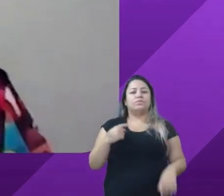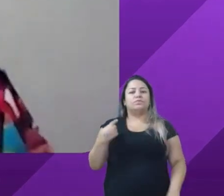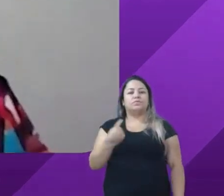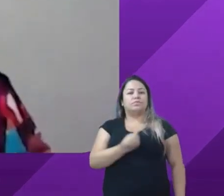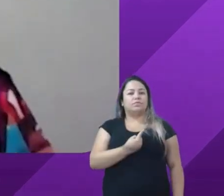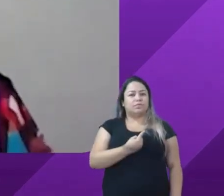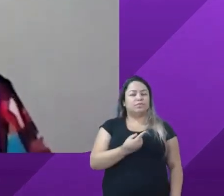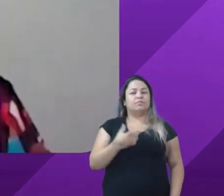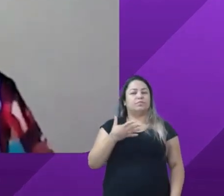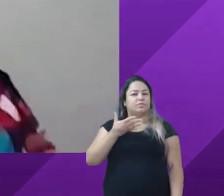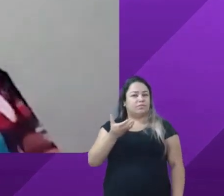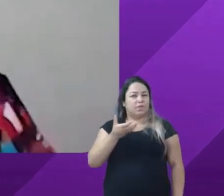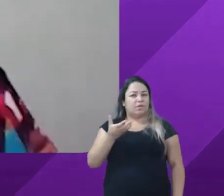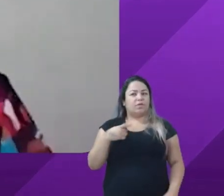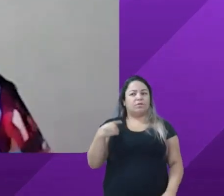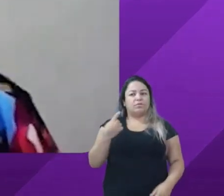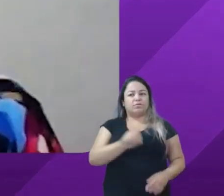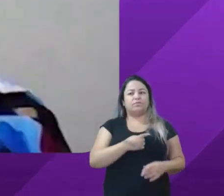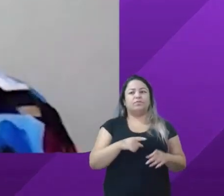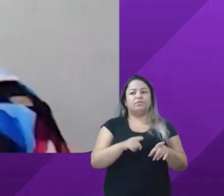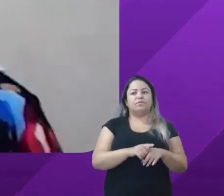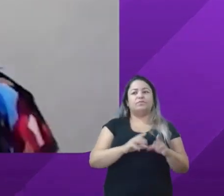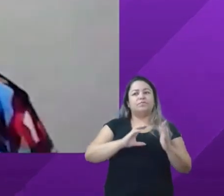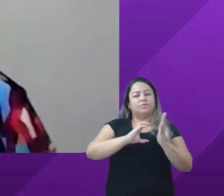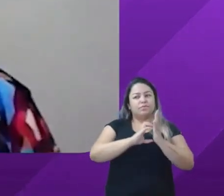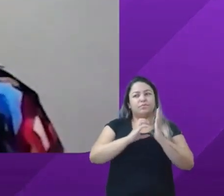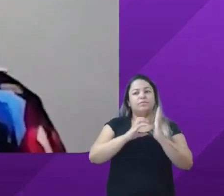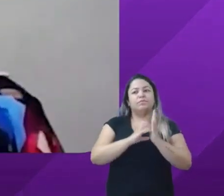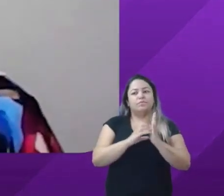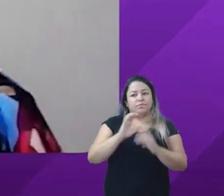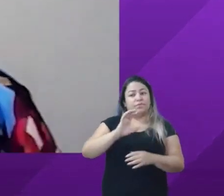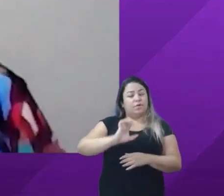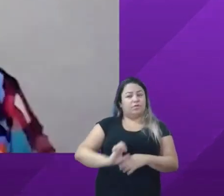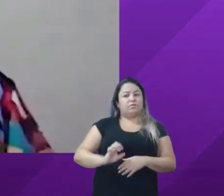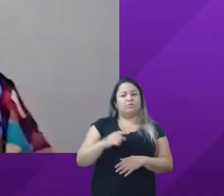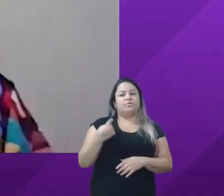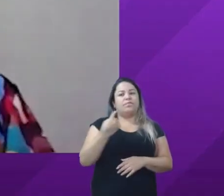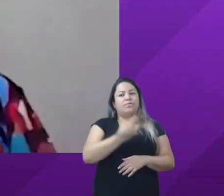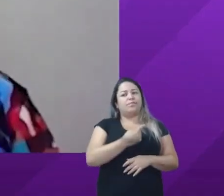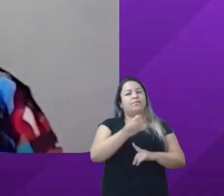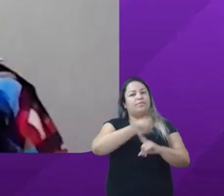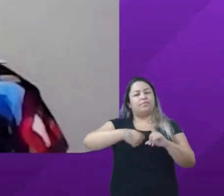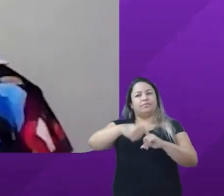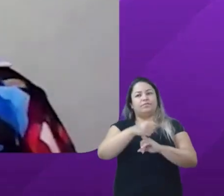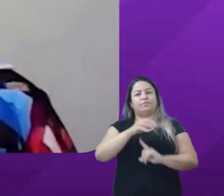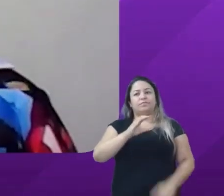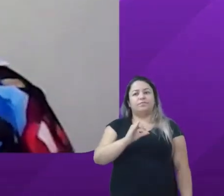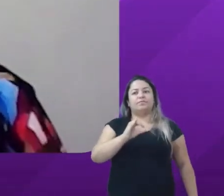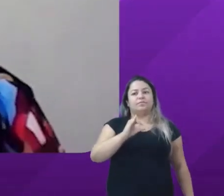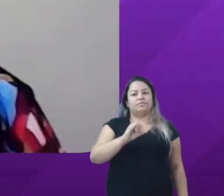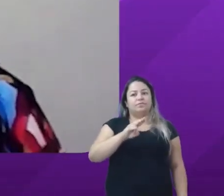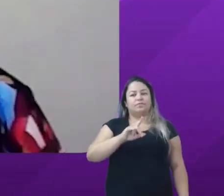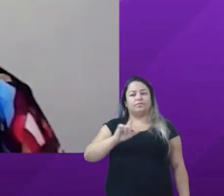gostaria. Mas nós que somos dos partidos políticos de esquerda, que estamos na sociedade civil organizada, que estamos